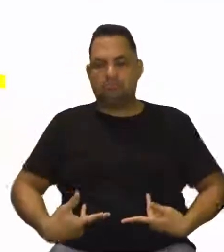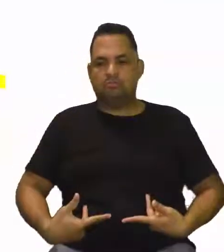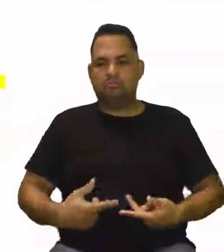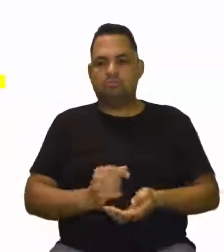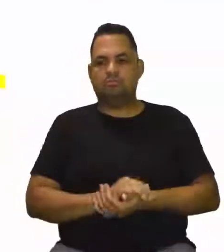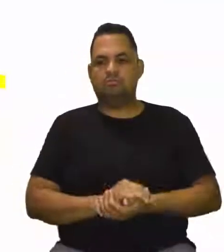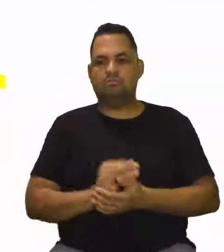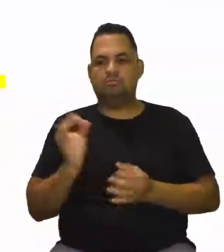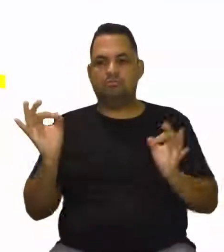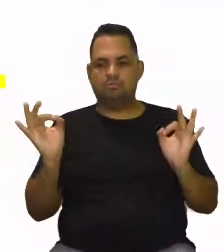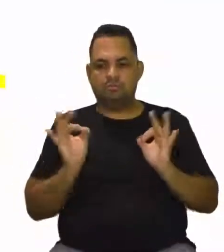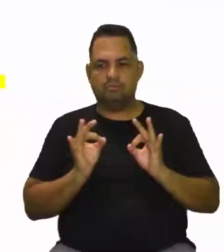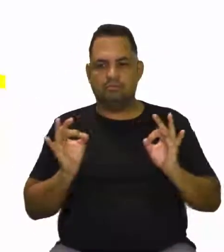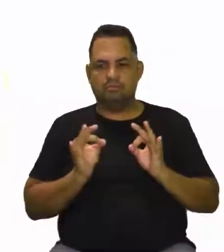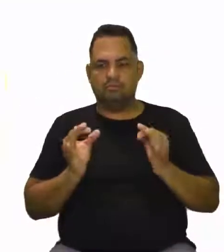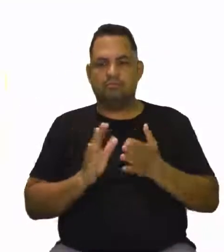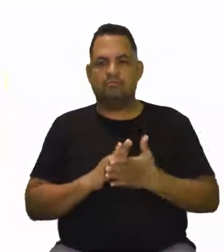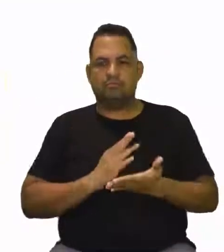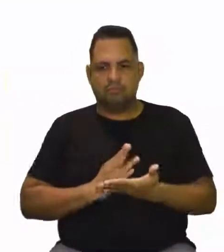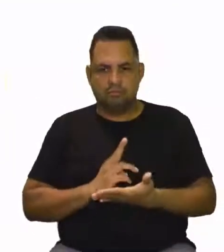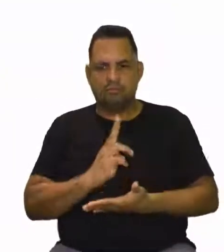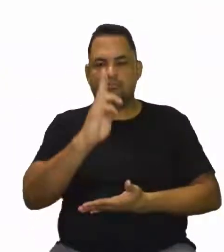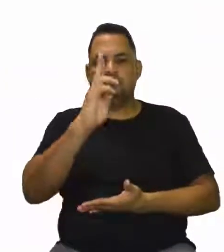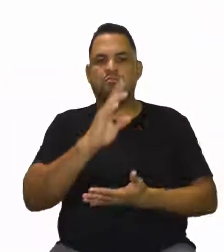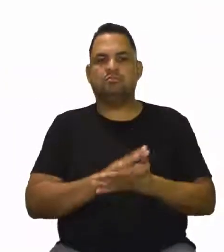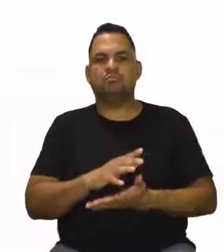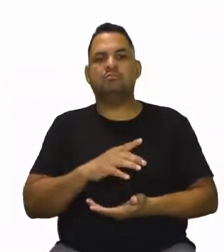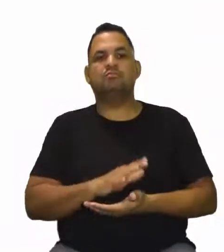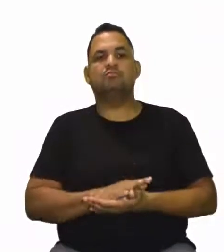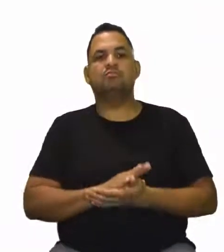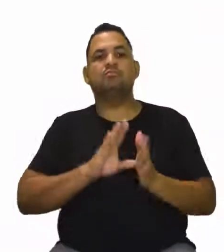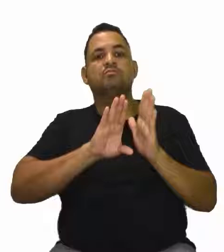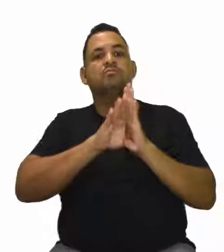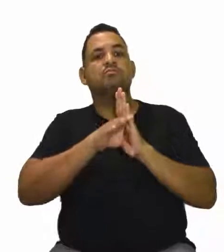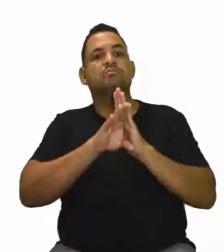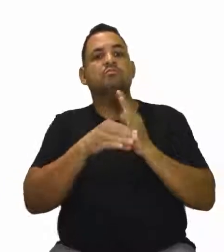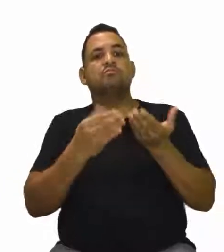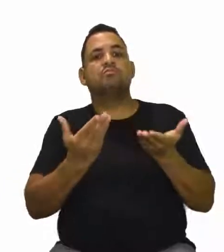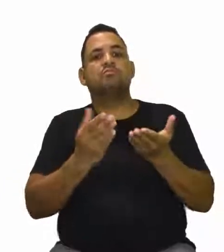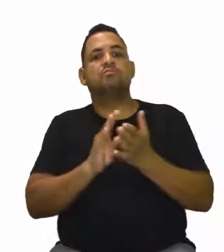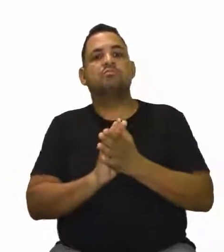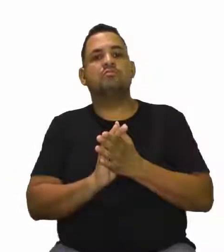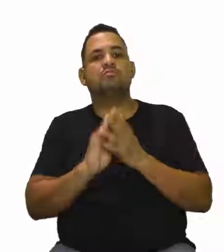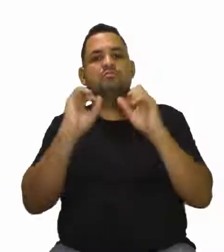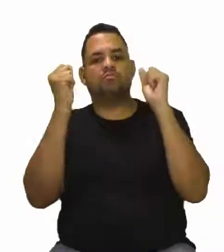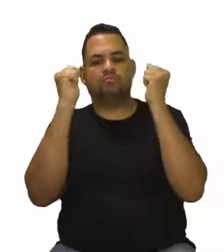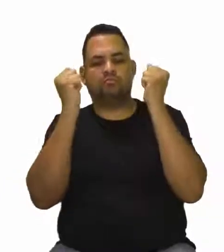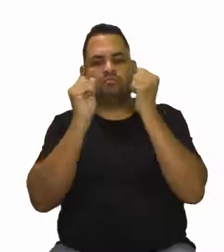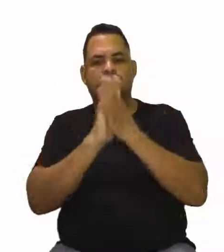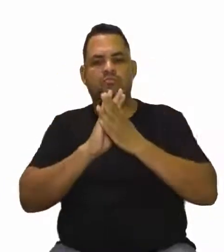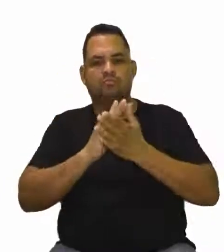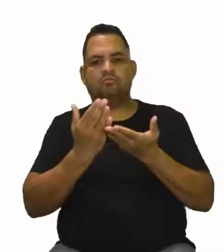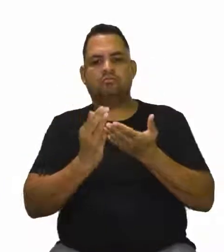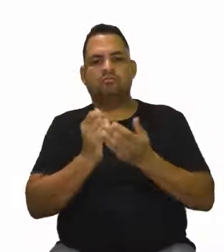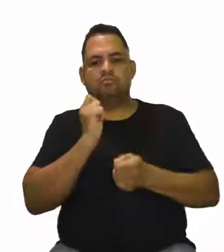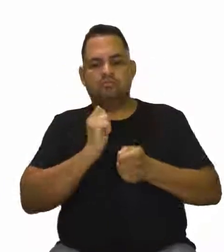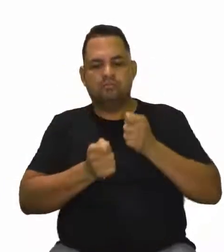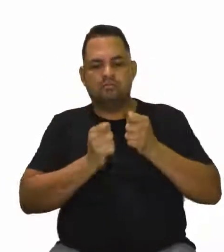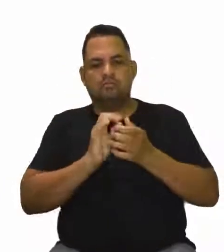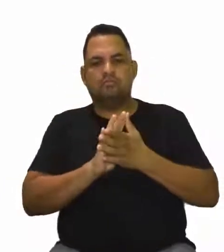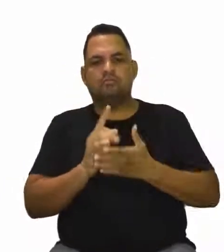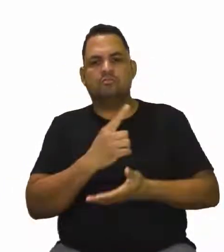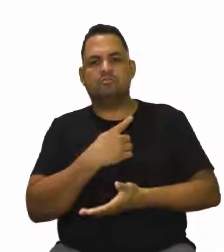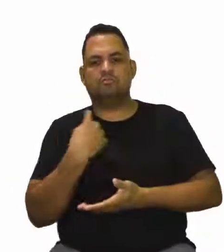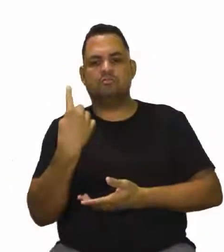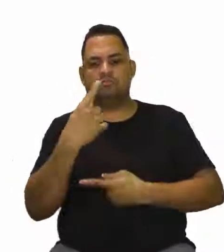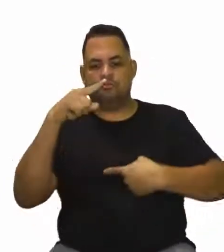corporal. Perfeito? Vamos seguir. E aí eu tenho o conceito, né, da ginástica funcional, que é o